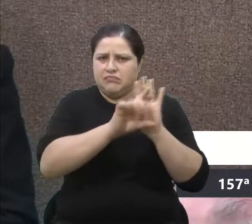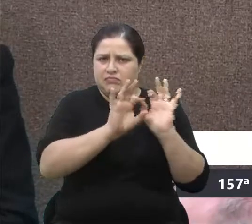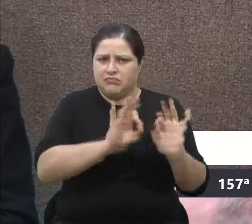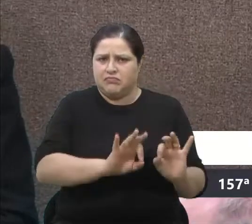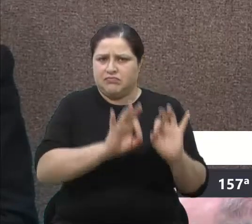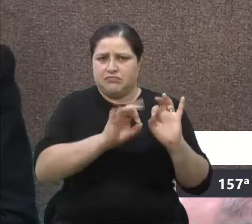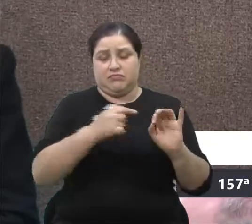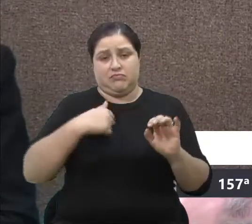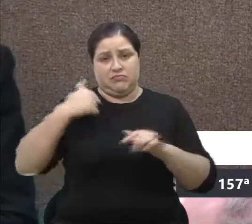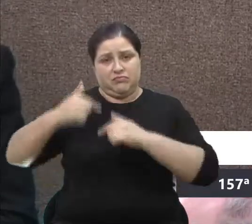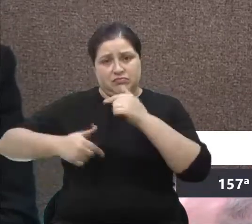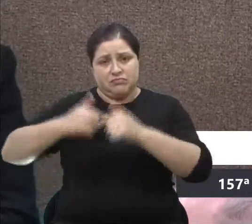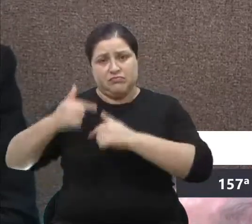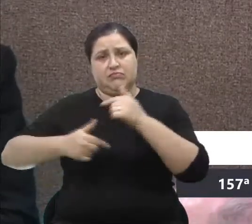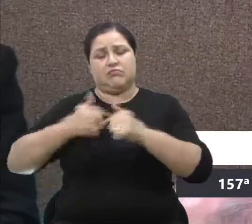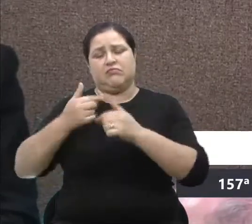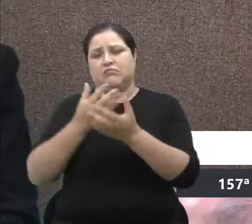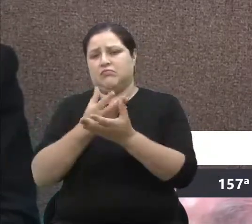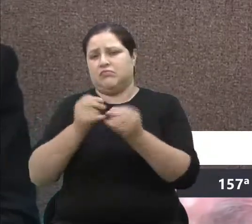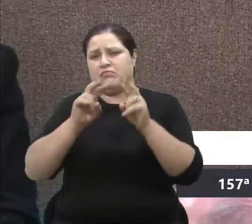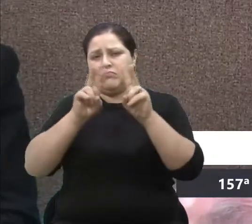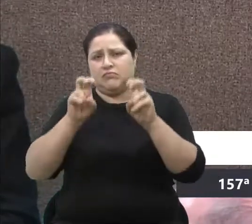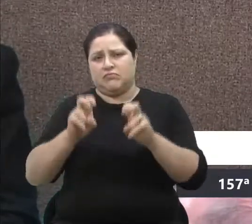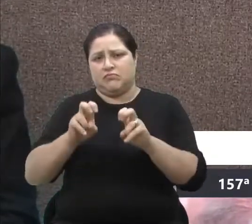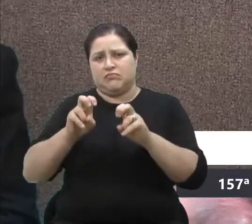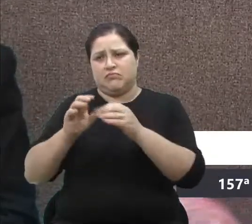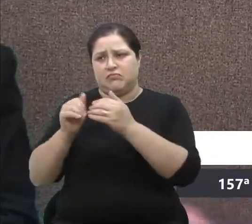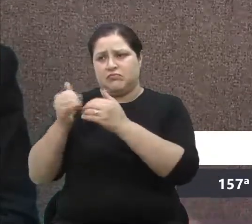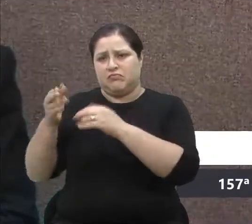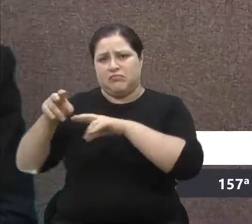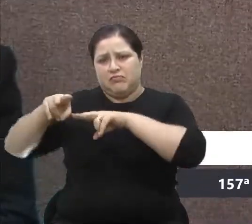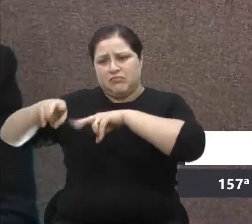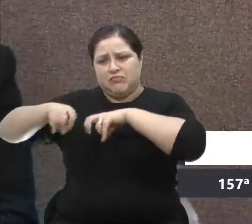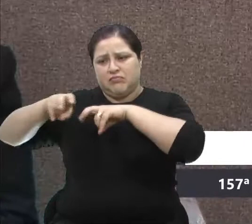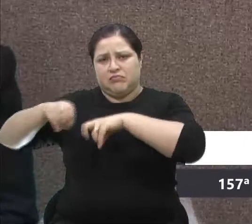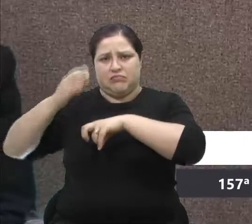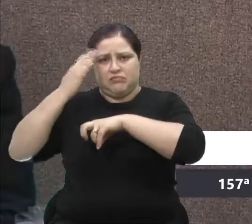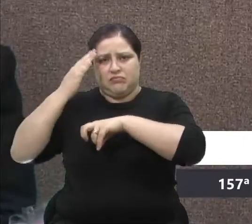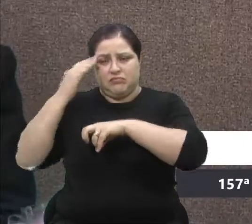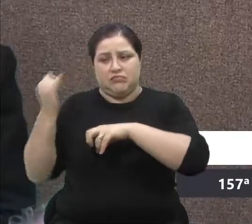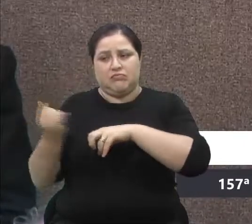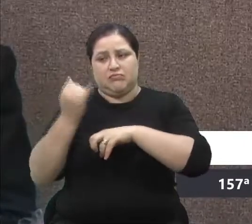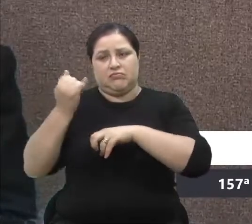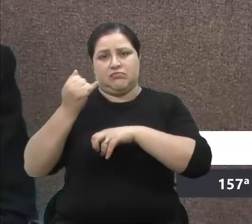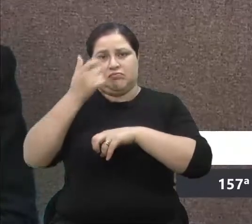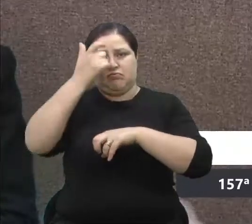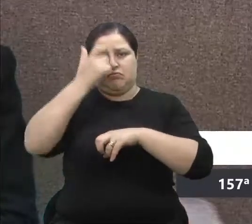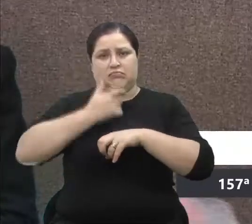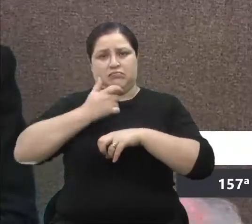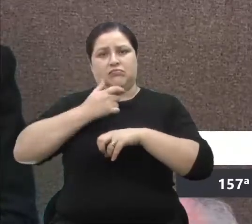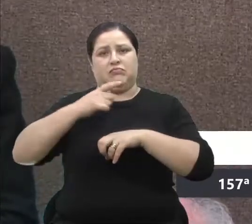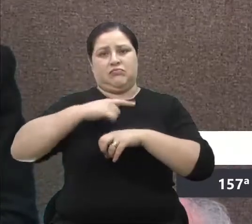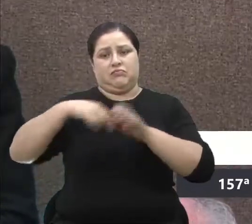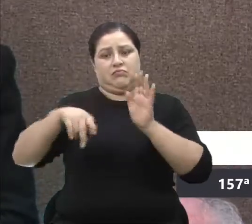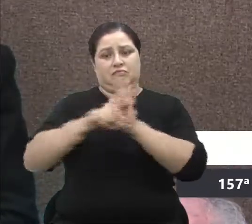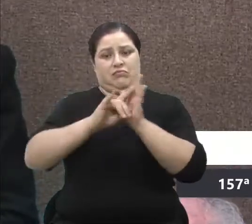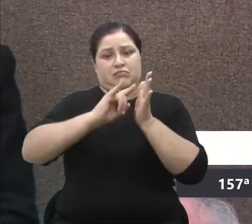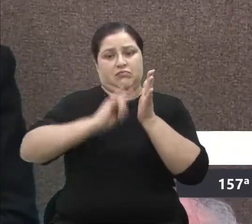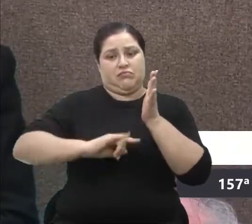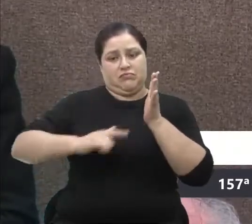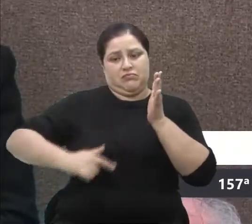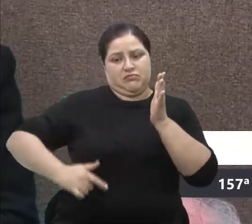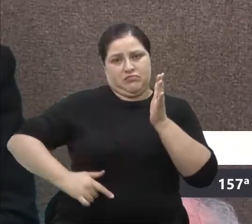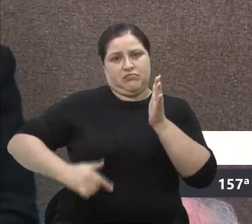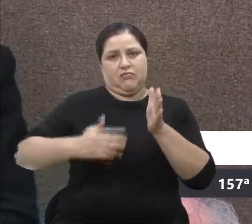que trabalho muitas questões, vereador Fantinel, do interior, a gente sabe a importância da posse de arma, do porte de arma, para defender